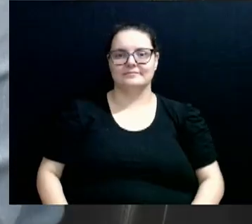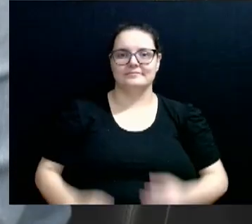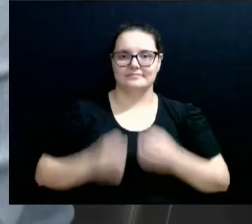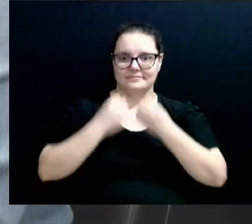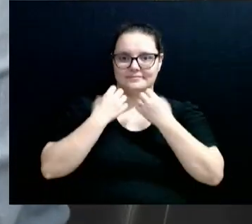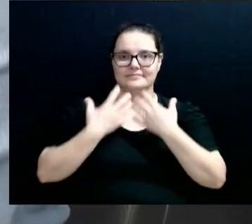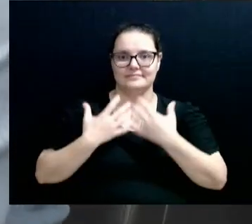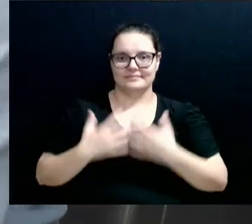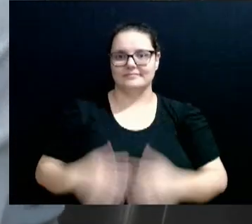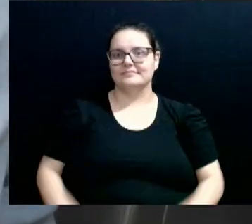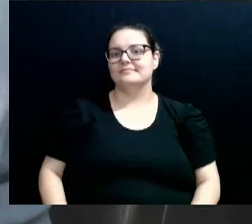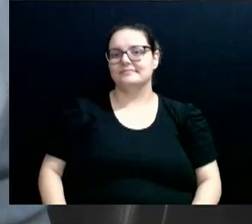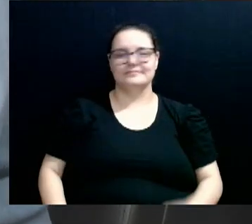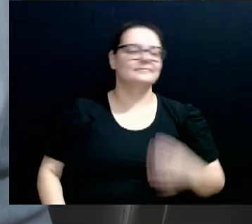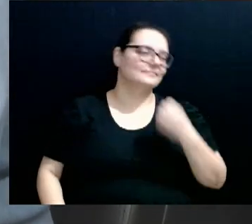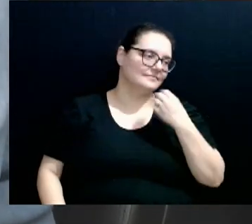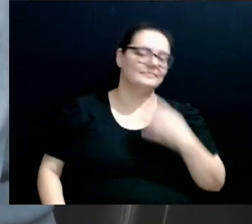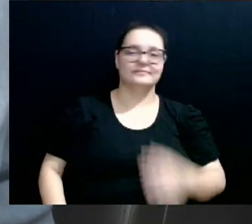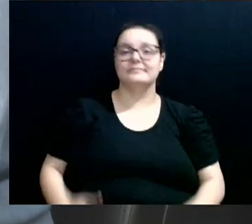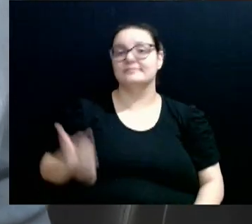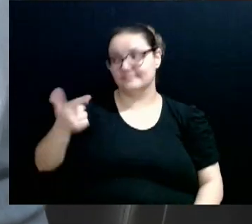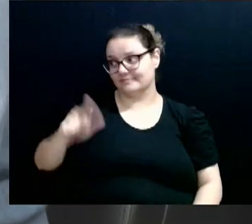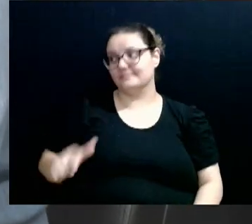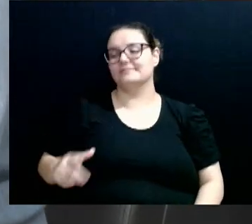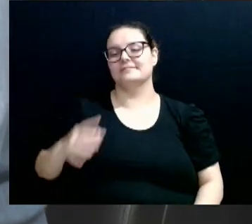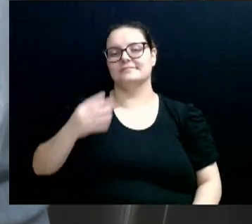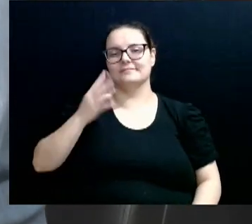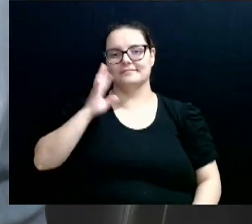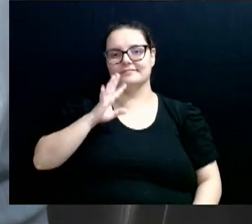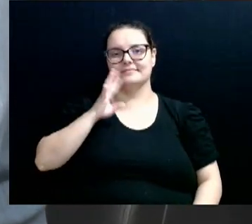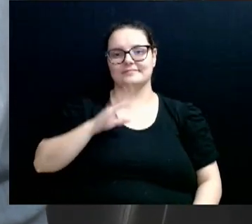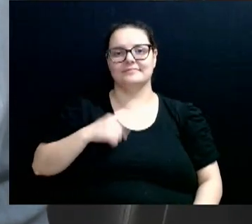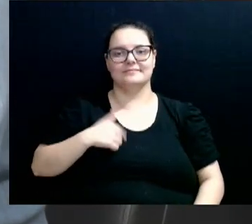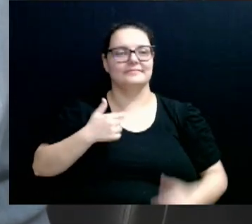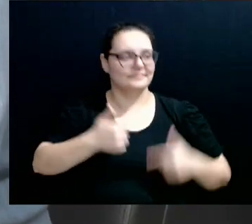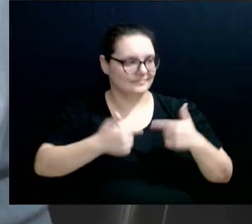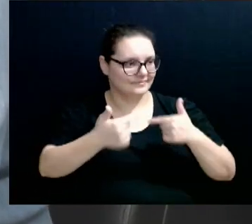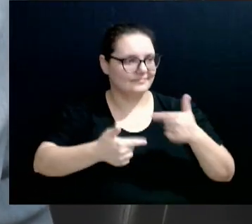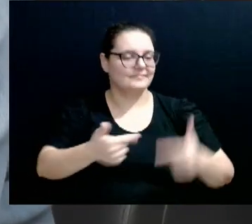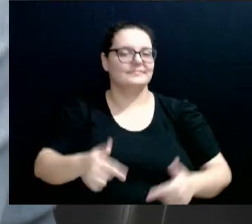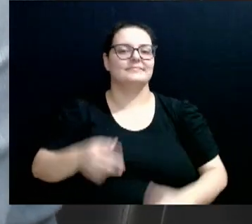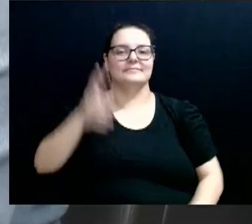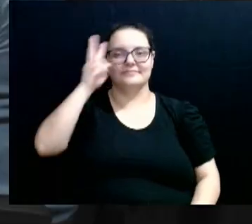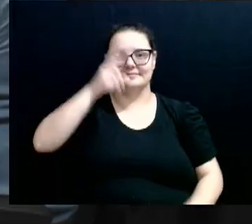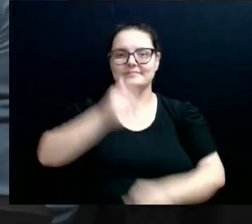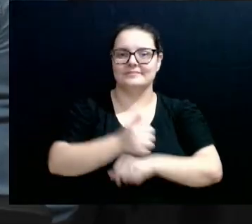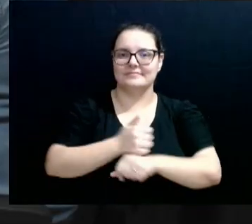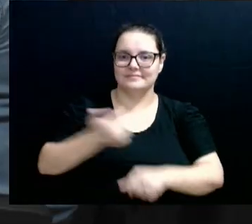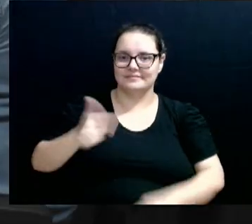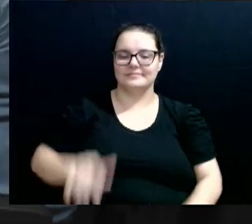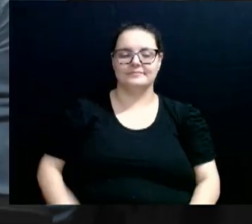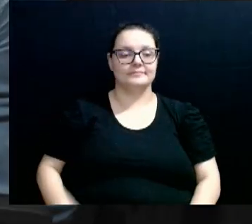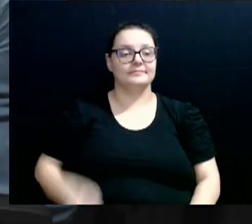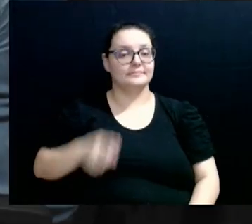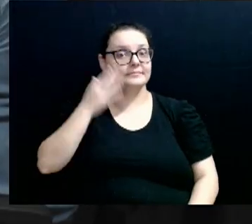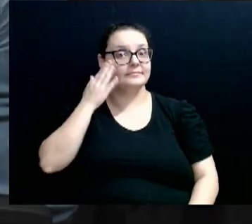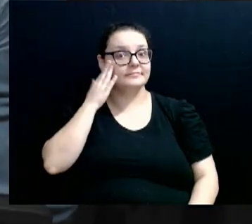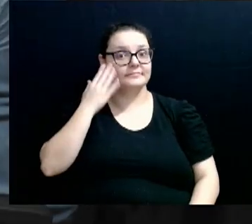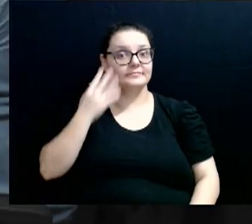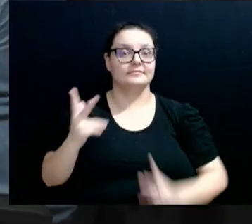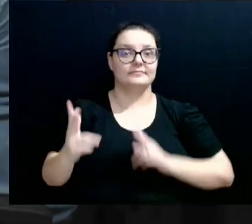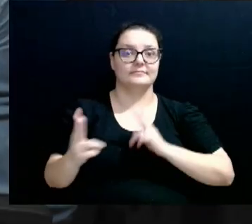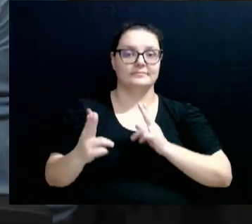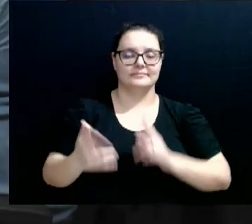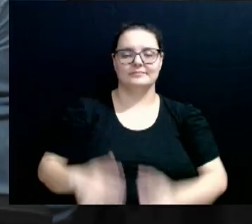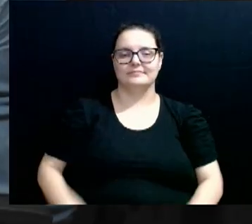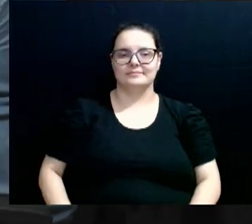né? Tá sendo. Você tá aí, você é um historiador, né? Sim. Enfim. Mas você sabe que a gente tem isso em comum também, né? No meu caso, é o